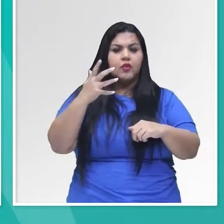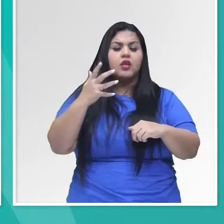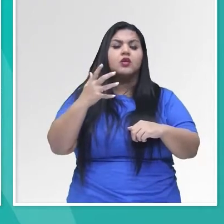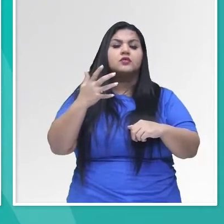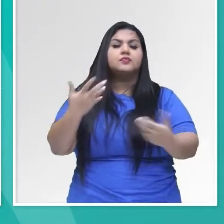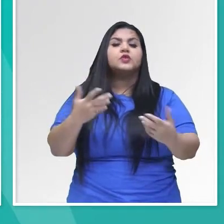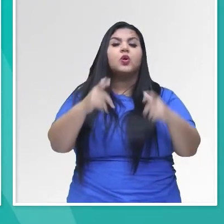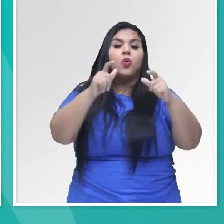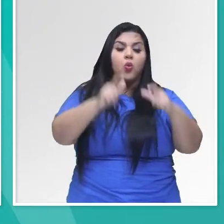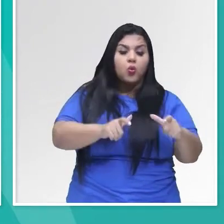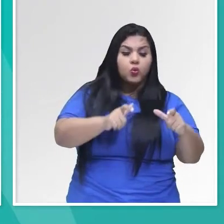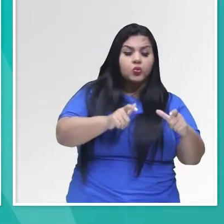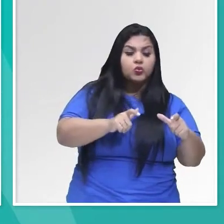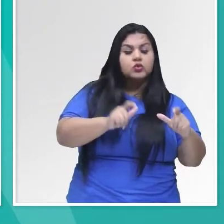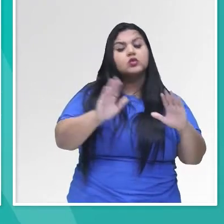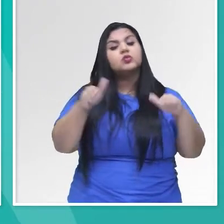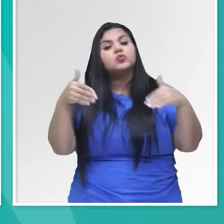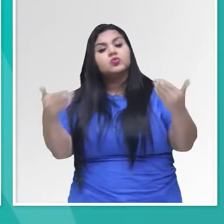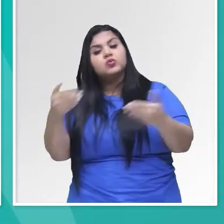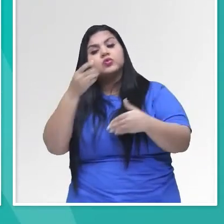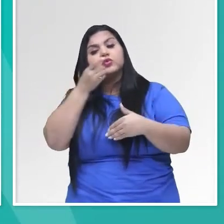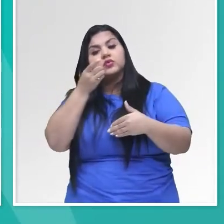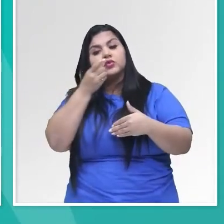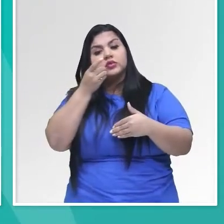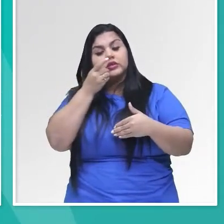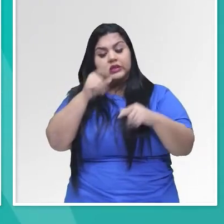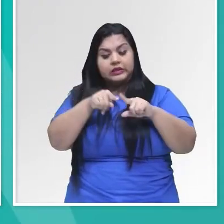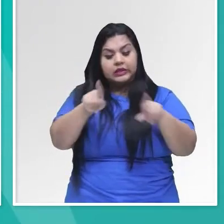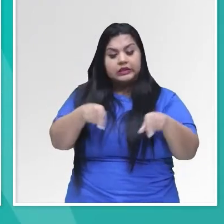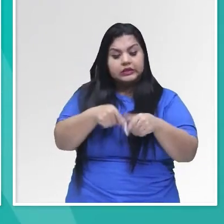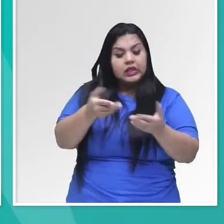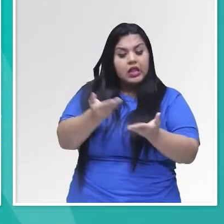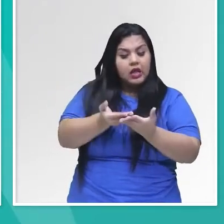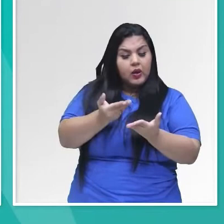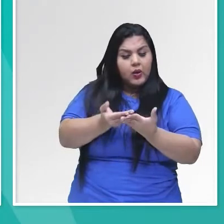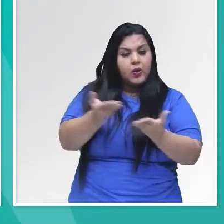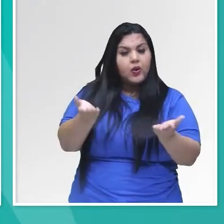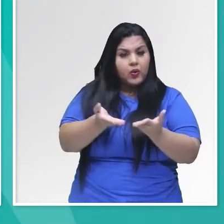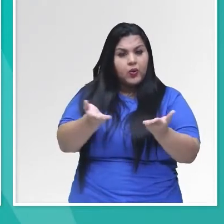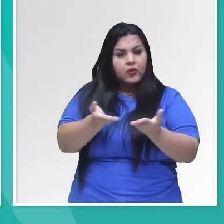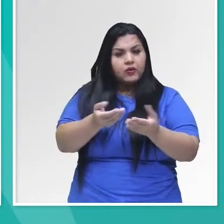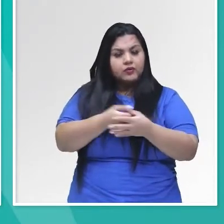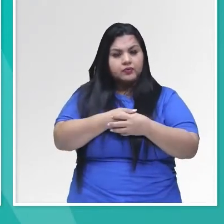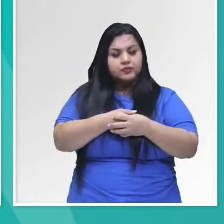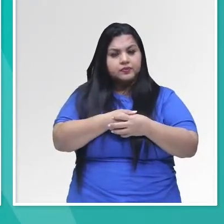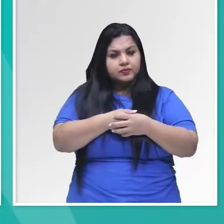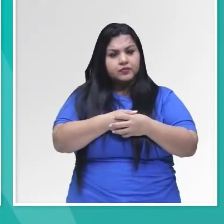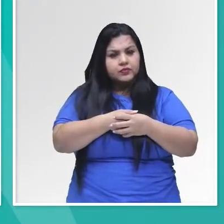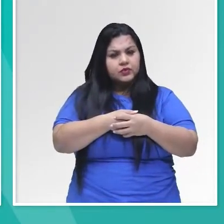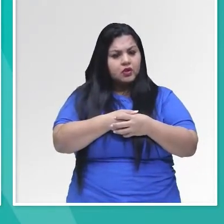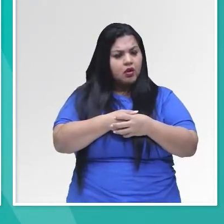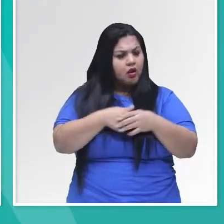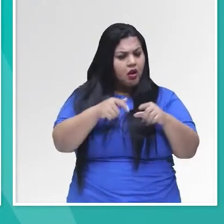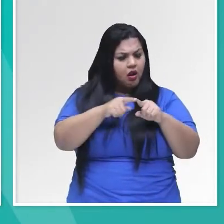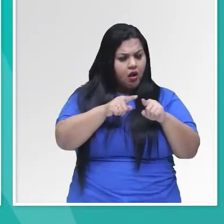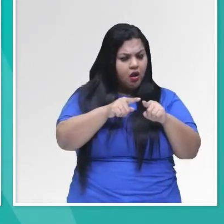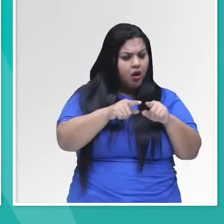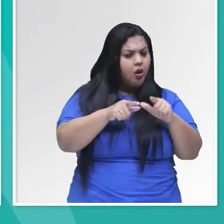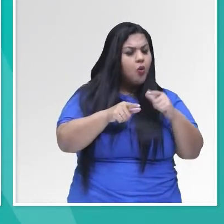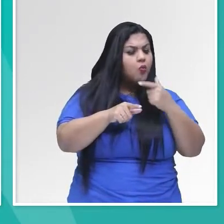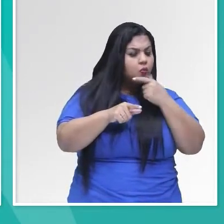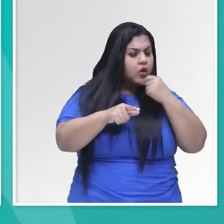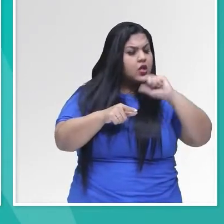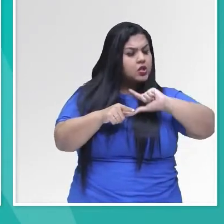De onde e quando? Da sala agora. Mas o menino saiu, é informação suficiente. Agora o